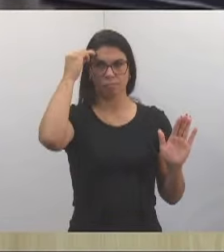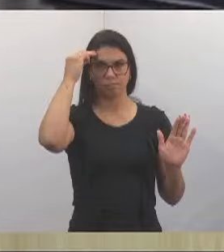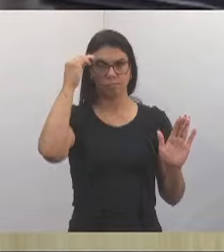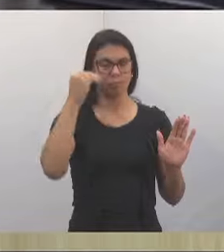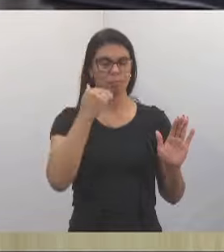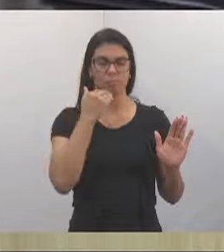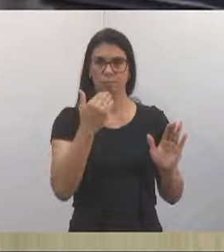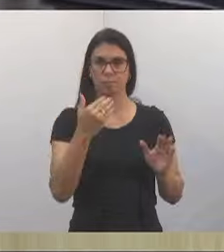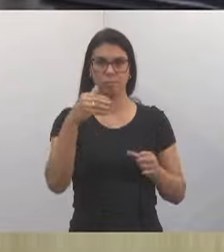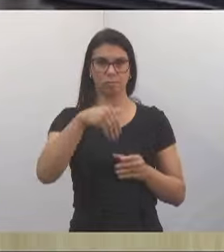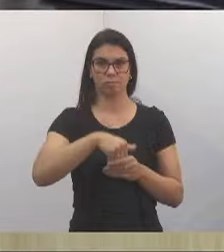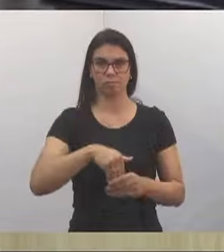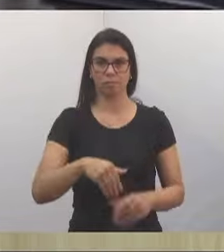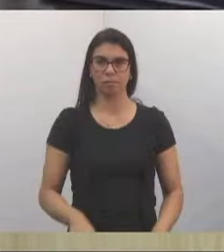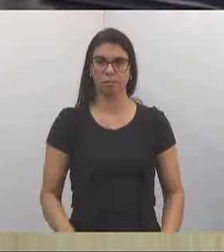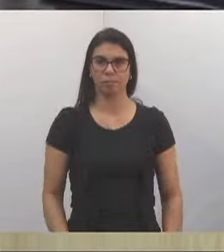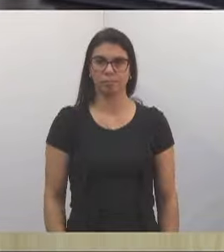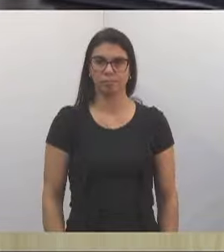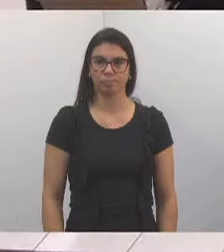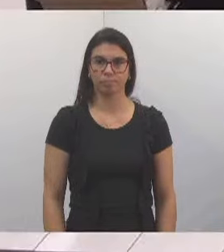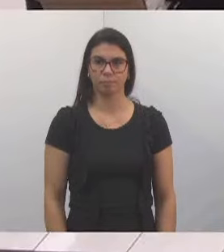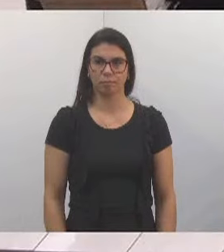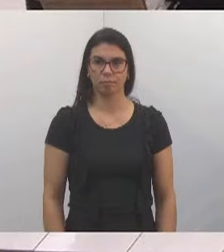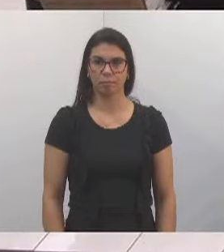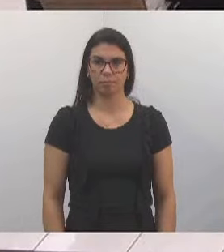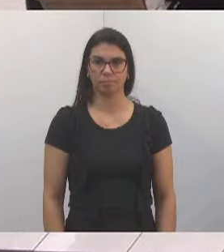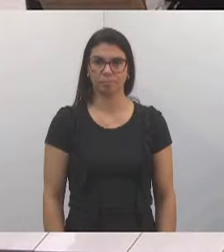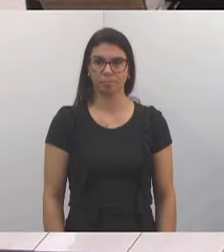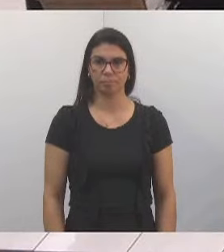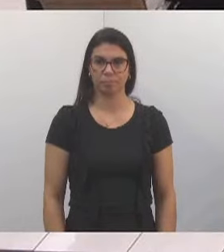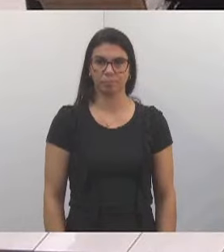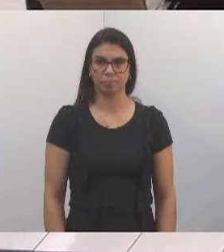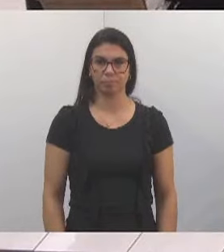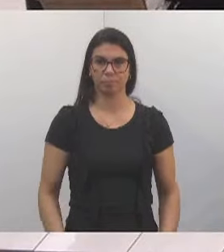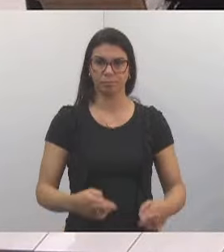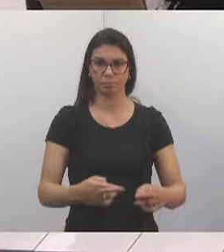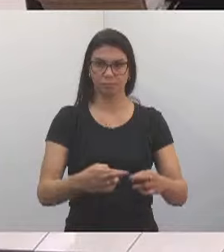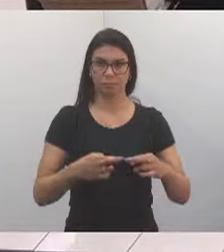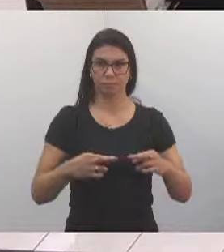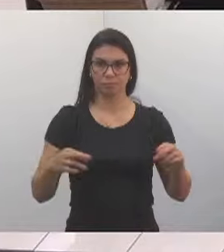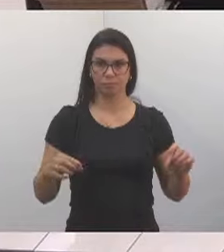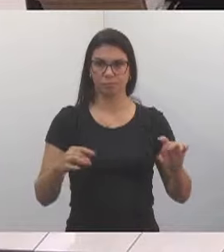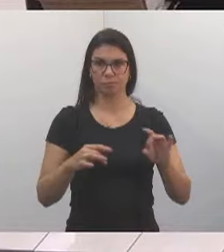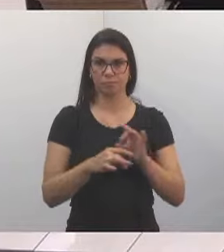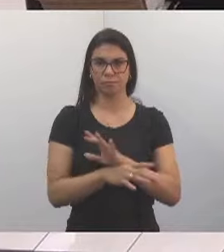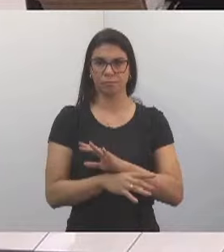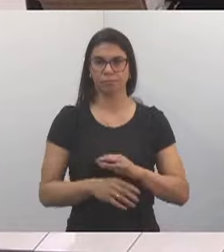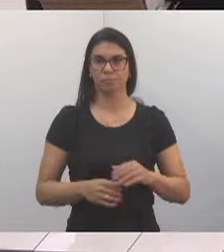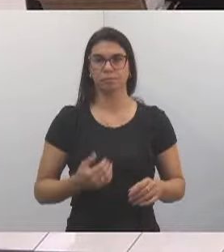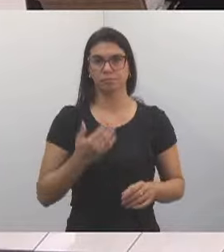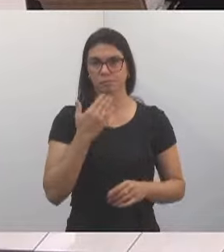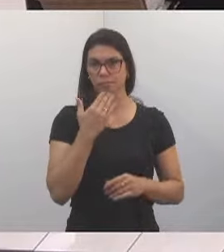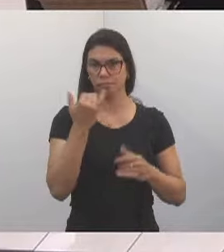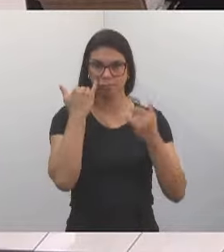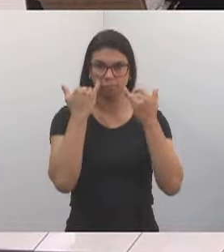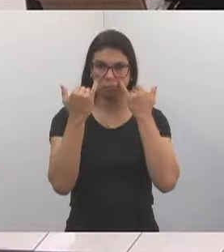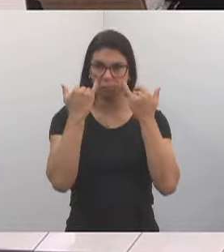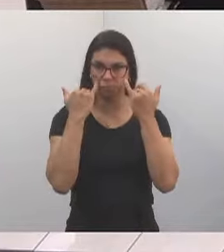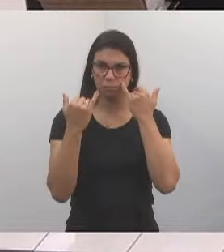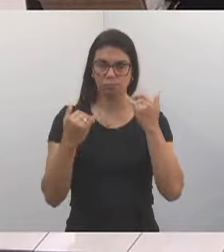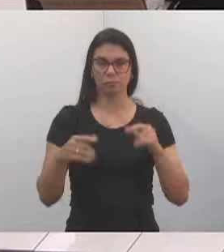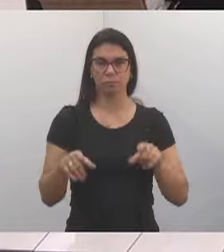Não foi pedido votação. Não temos mais requerimentos e nem pedidos de informação,